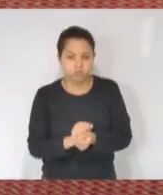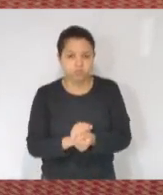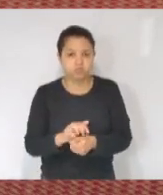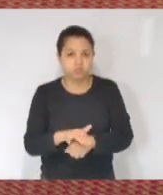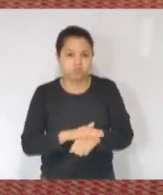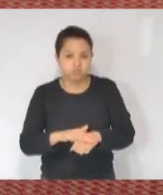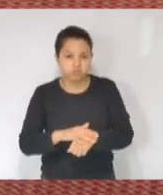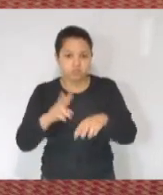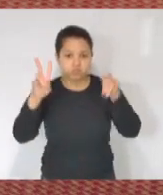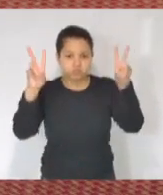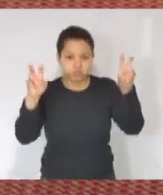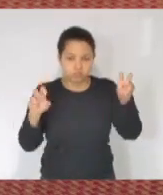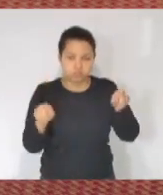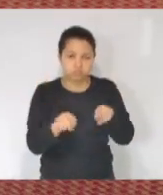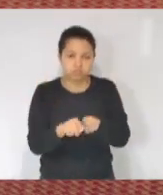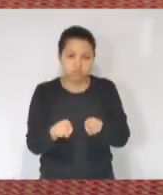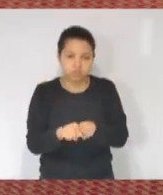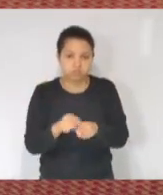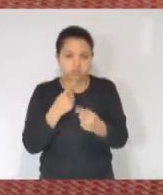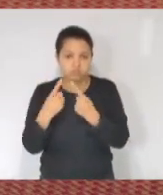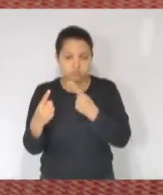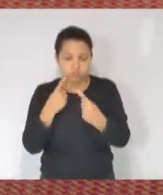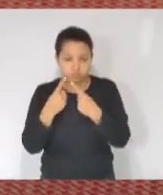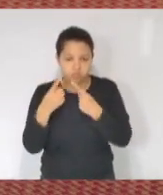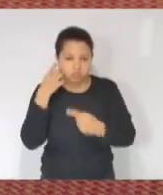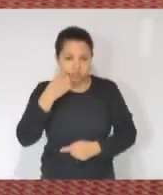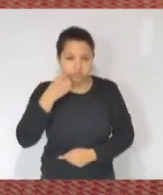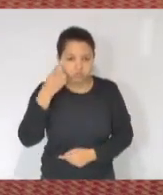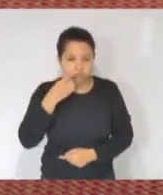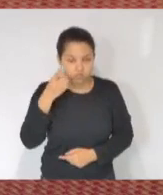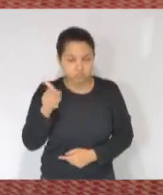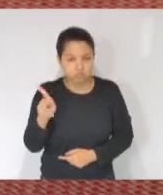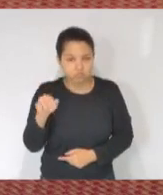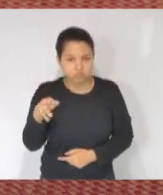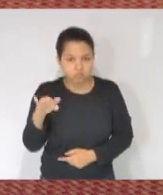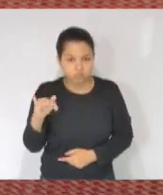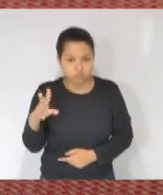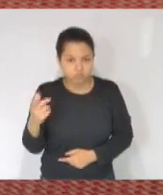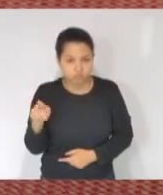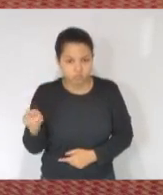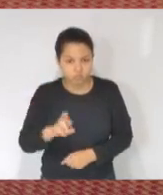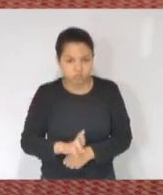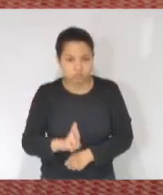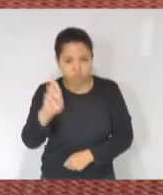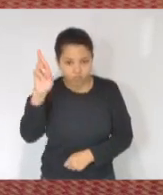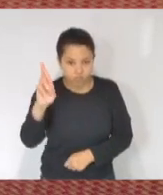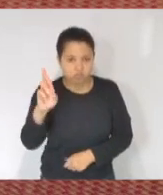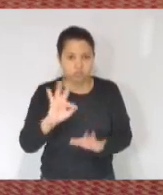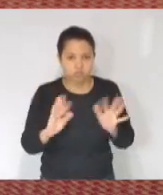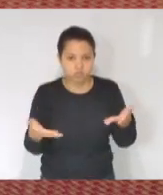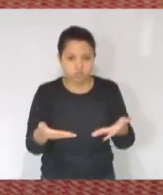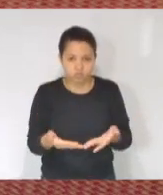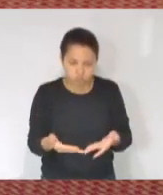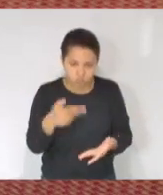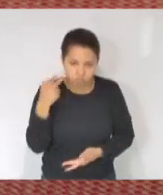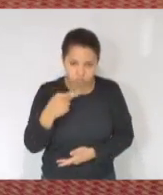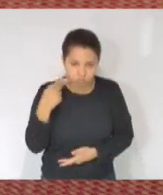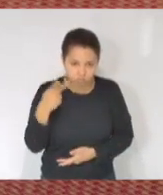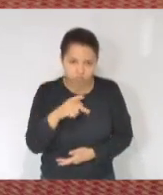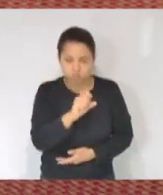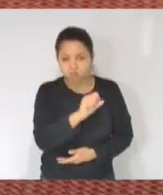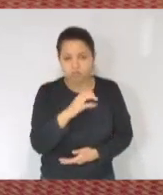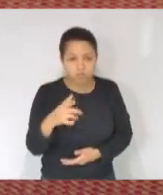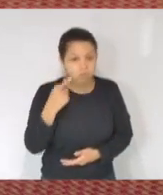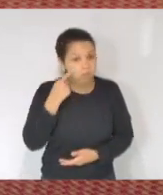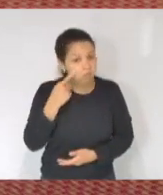também vou conversar com o deputado Peninha, que é coordenador do Fórum Parlamentar Catarinense, para ver